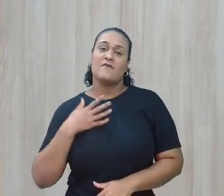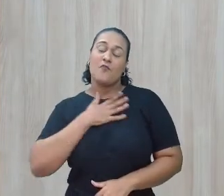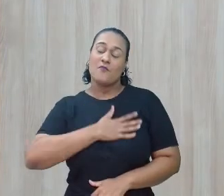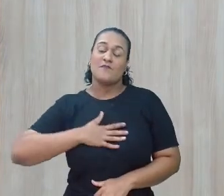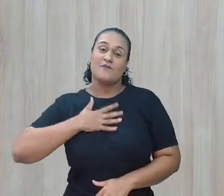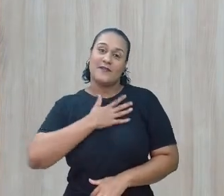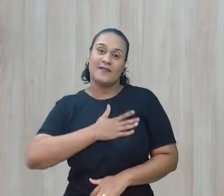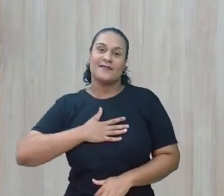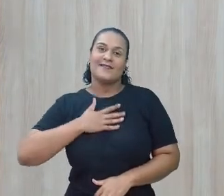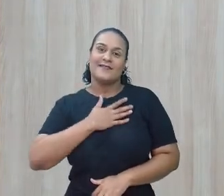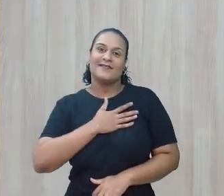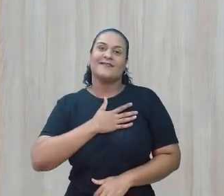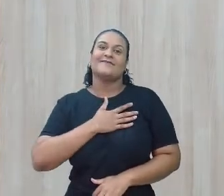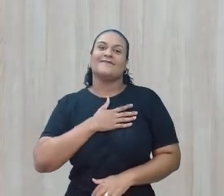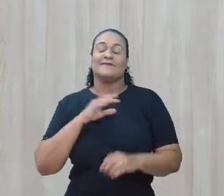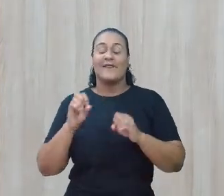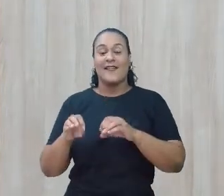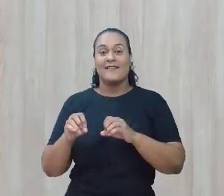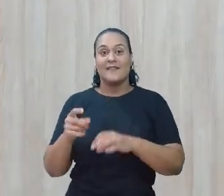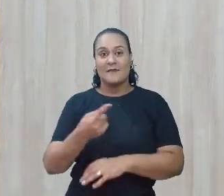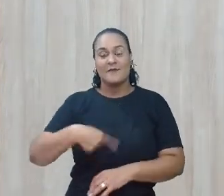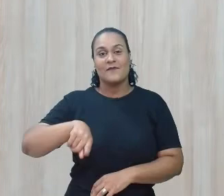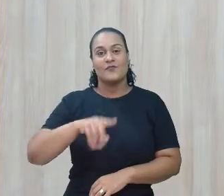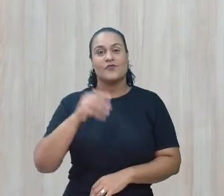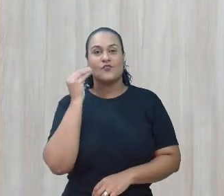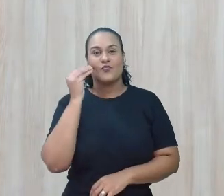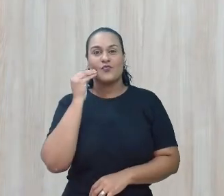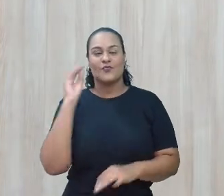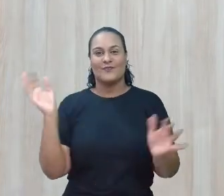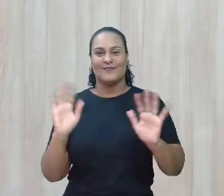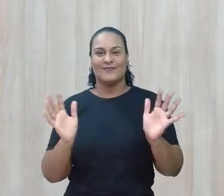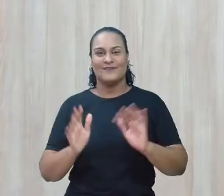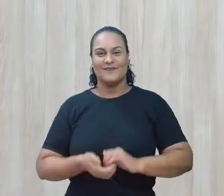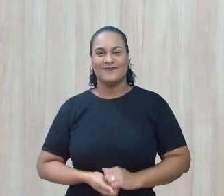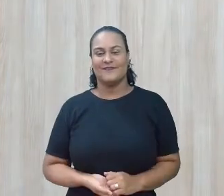gente, como sempre, foi um prazer estar com vocês. Um beijo e até a próxima aula.